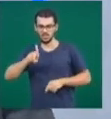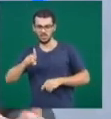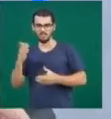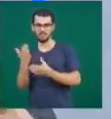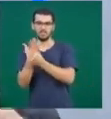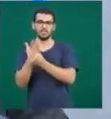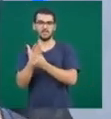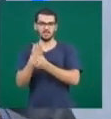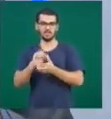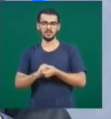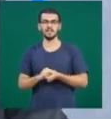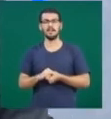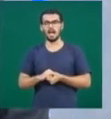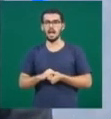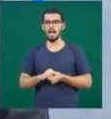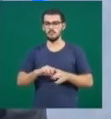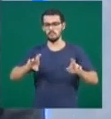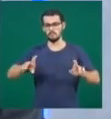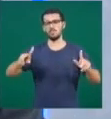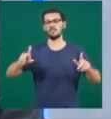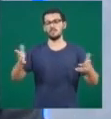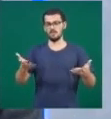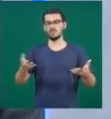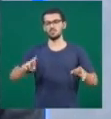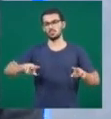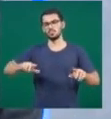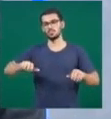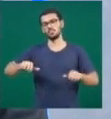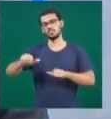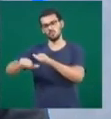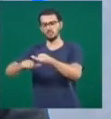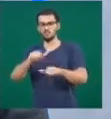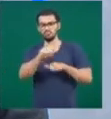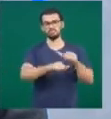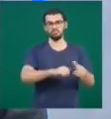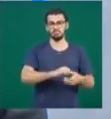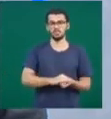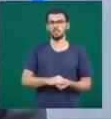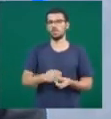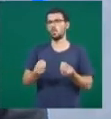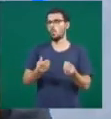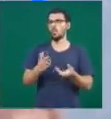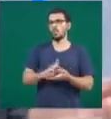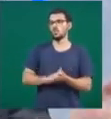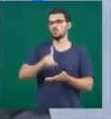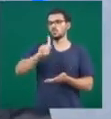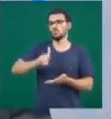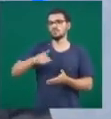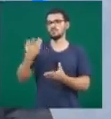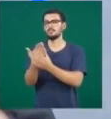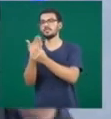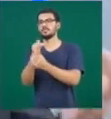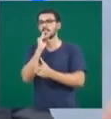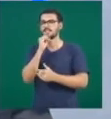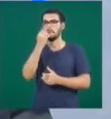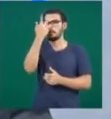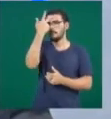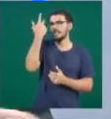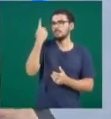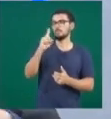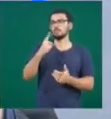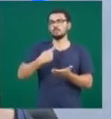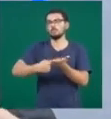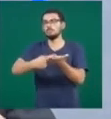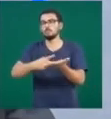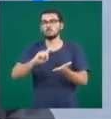processuais, que é quando a relação não teve um acordo, ela não foi satisfatória, o empregador não pagou, não cumpriu, tudo